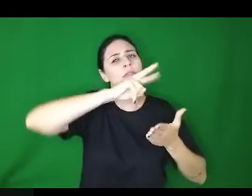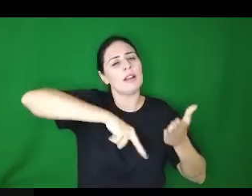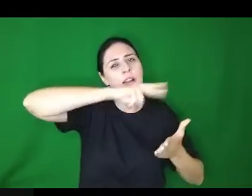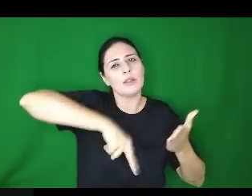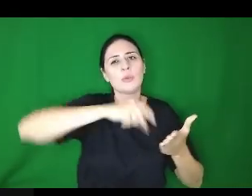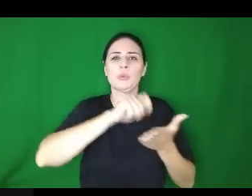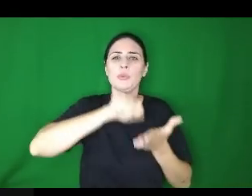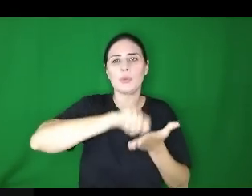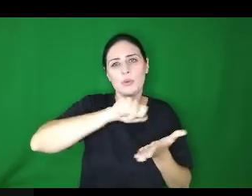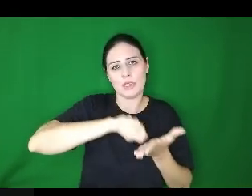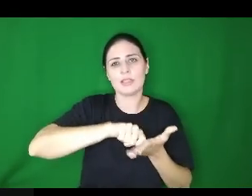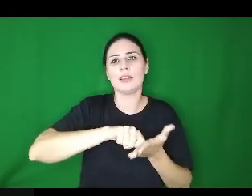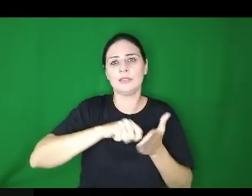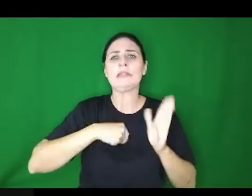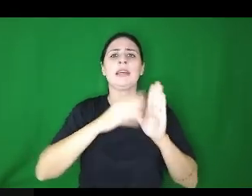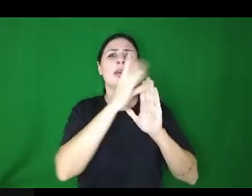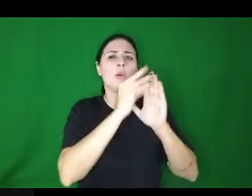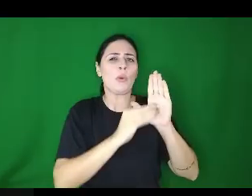prejuízo, né, para a criança.